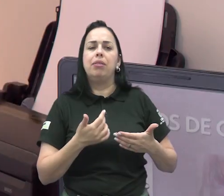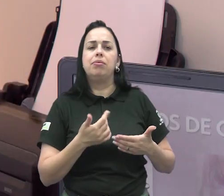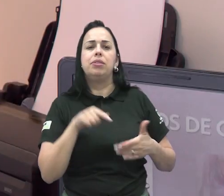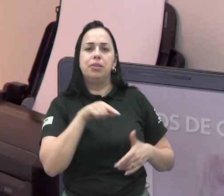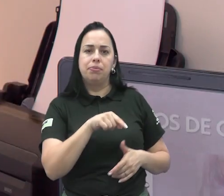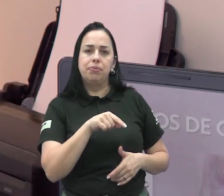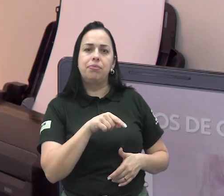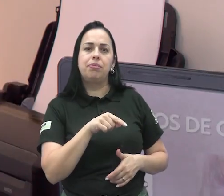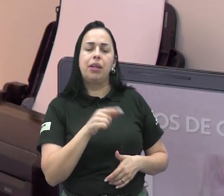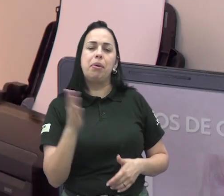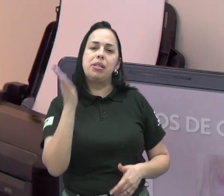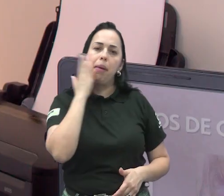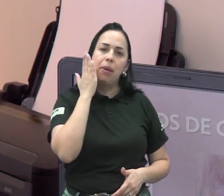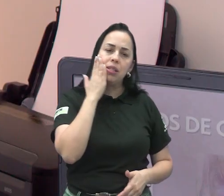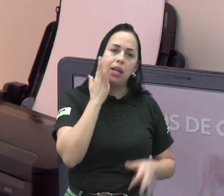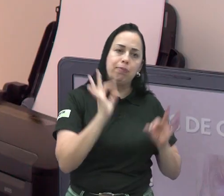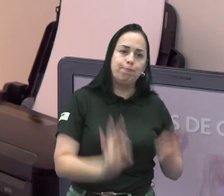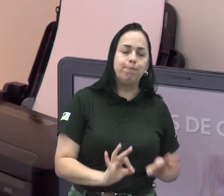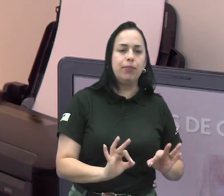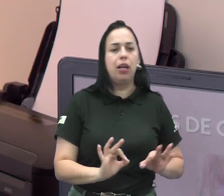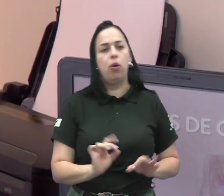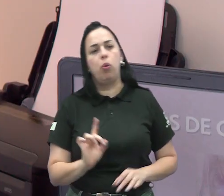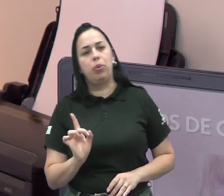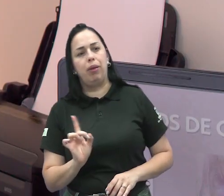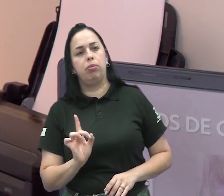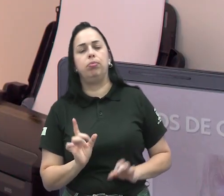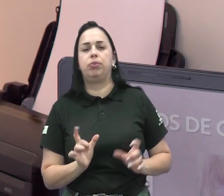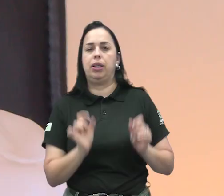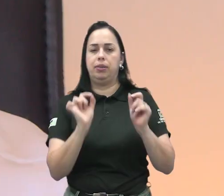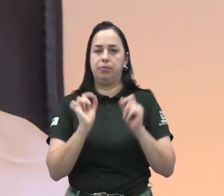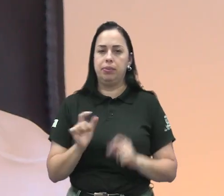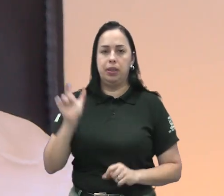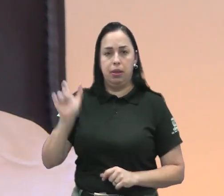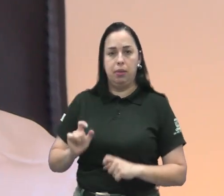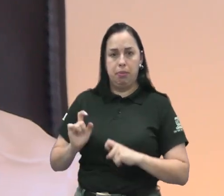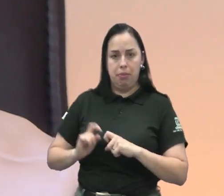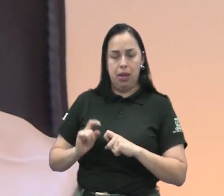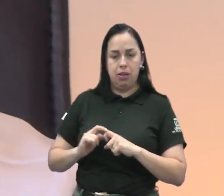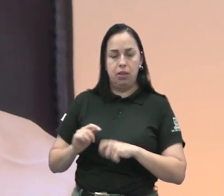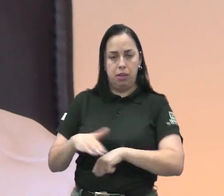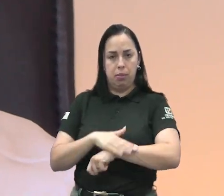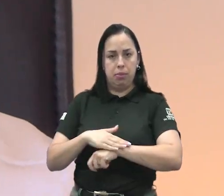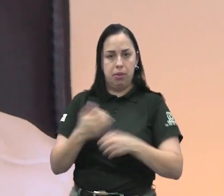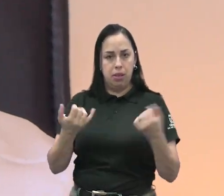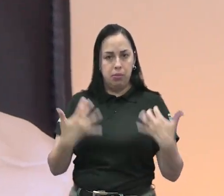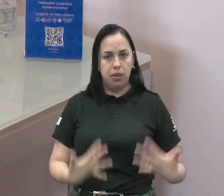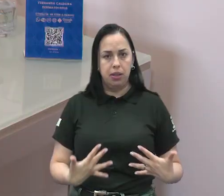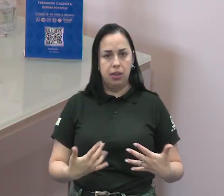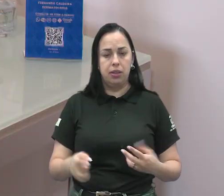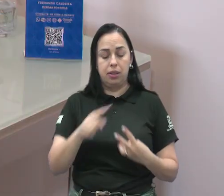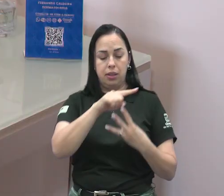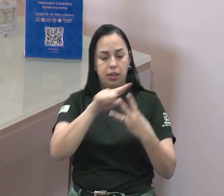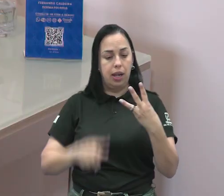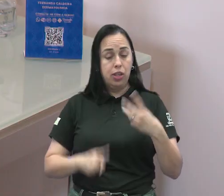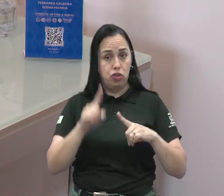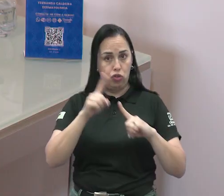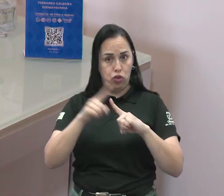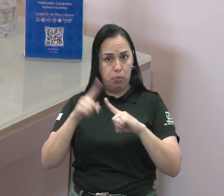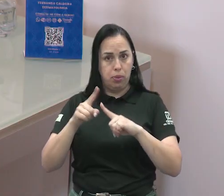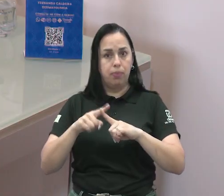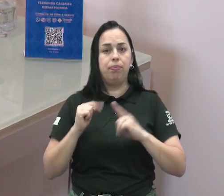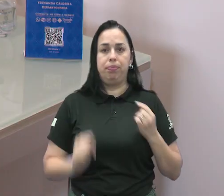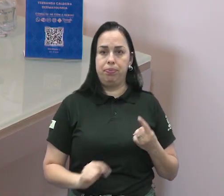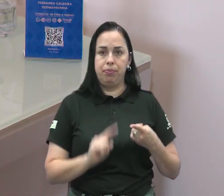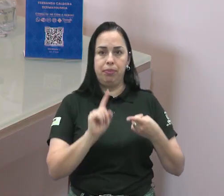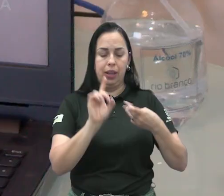para que seja avaliado pelo dermatologista para saber se é ou não um câncer de pele. Como o médico dermatologista explica, existem 3 tipos